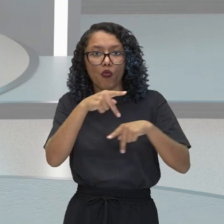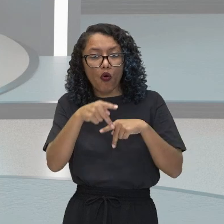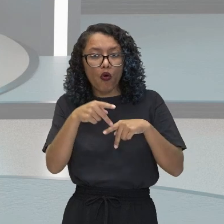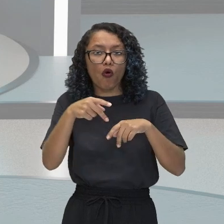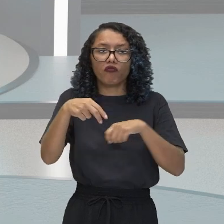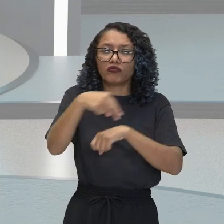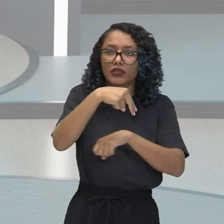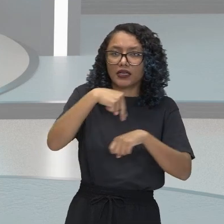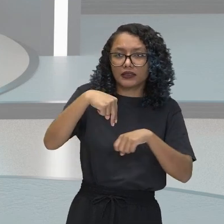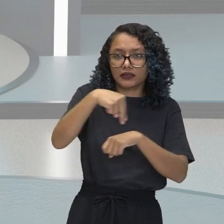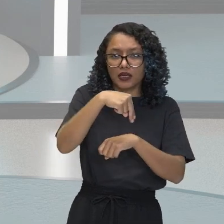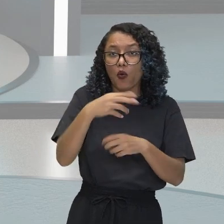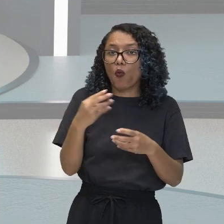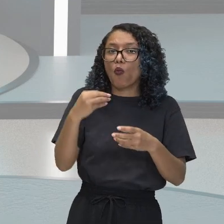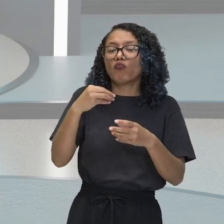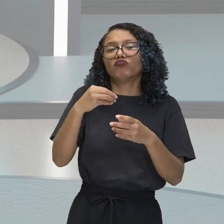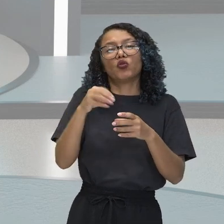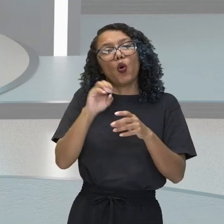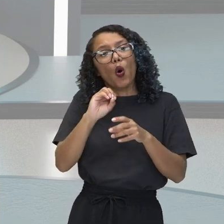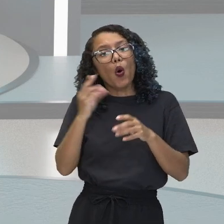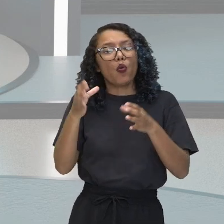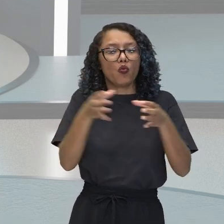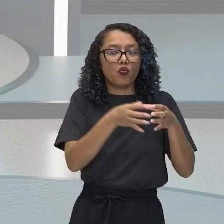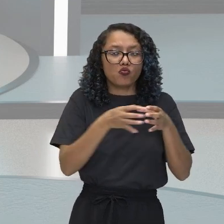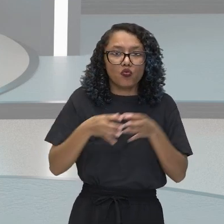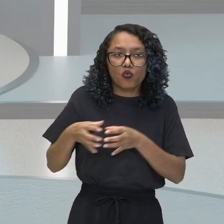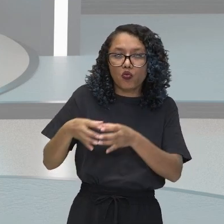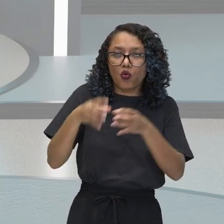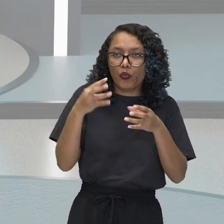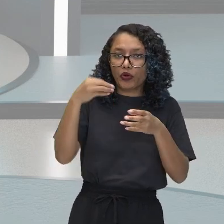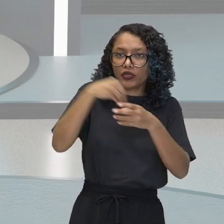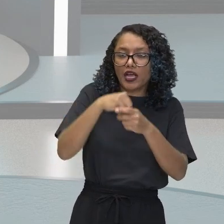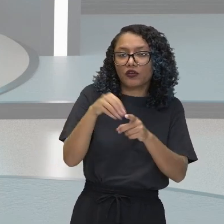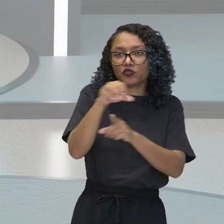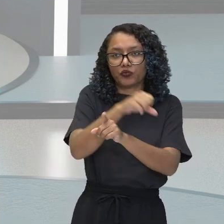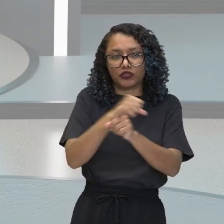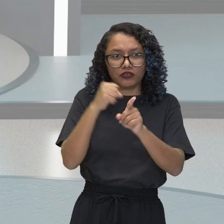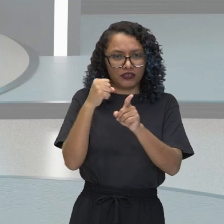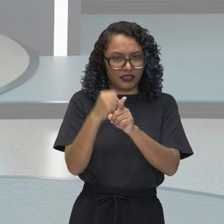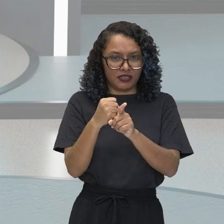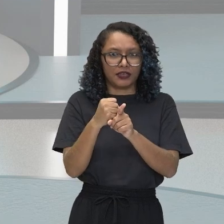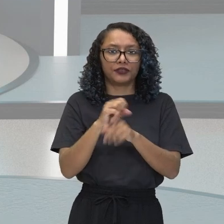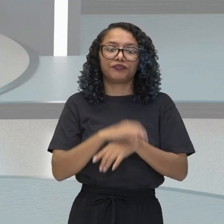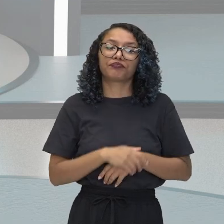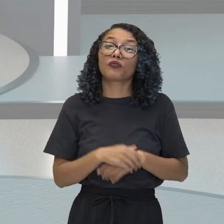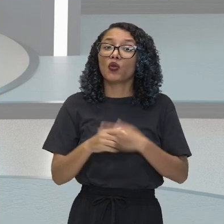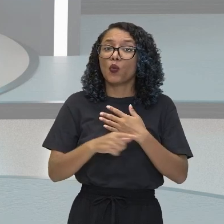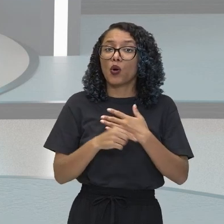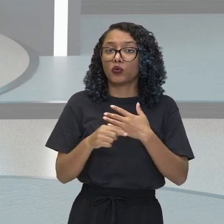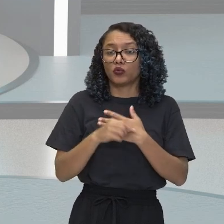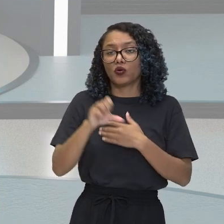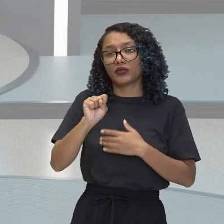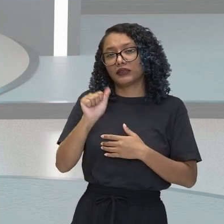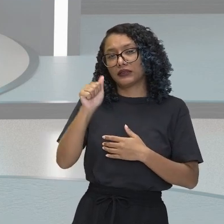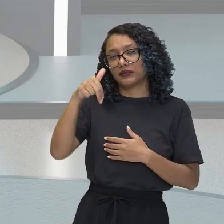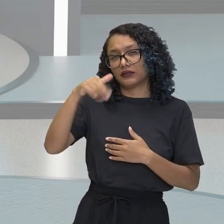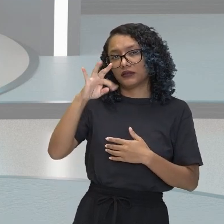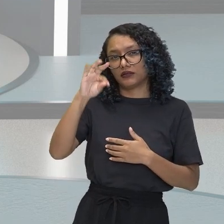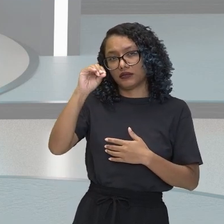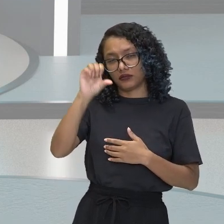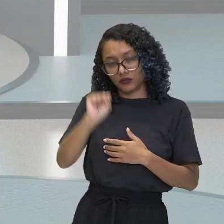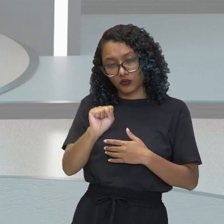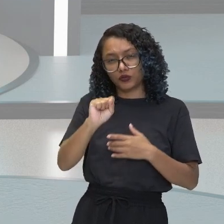uma sociedade. Percebam, Santos nos mostra que a cultura, ela não é